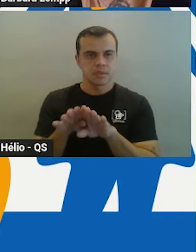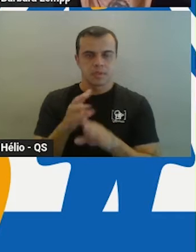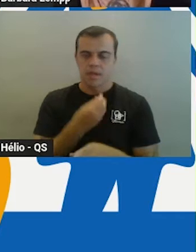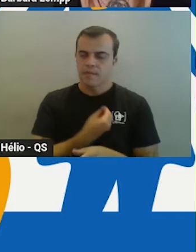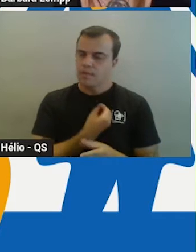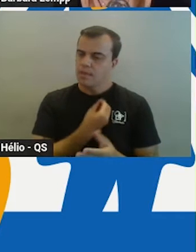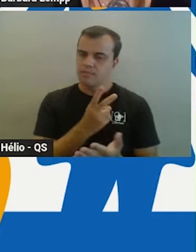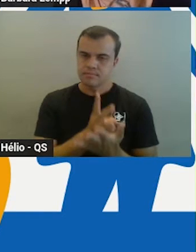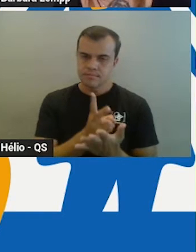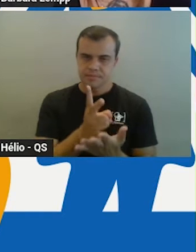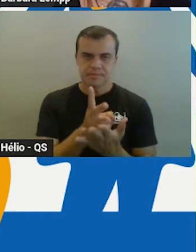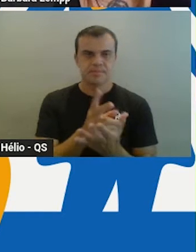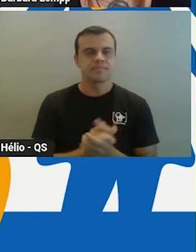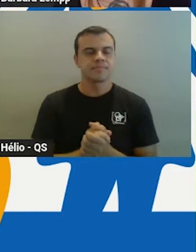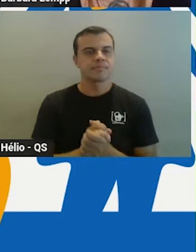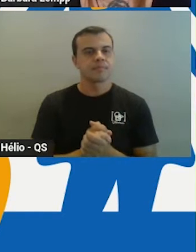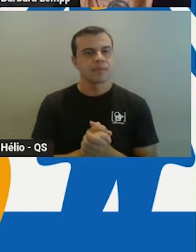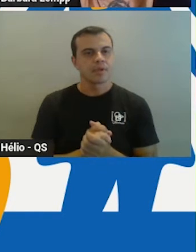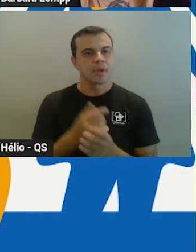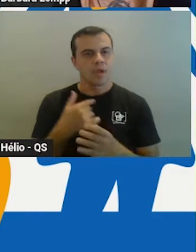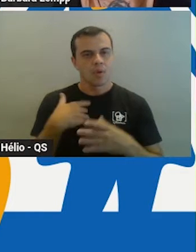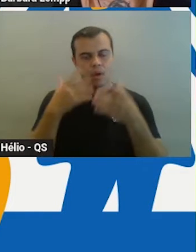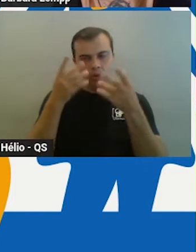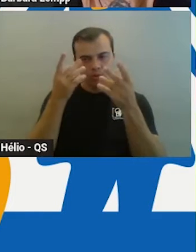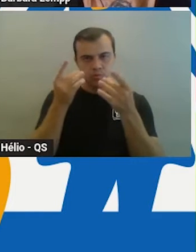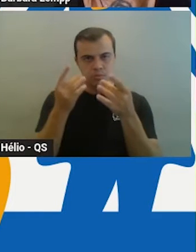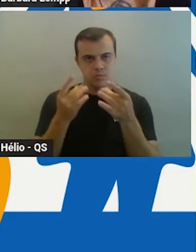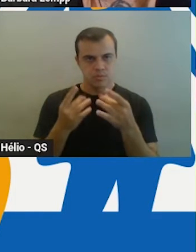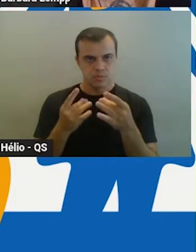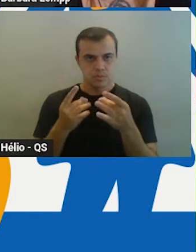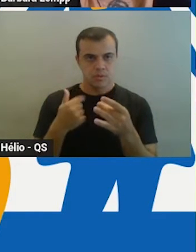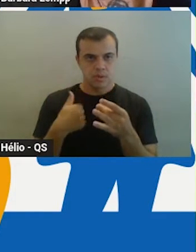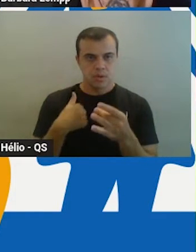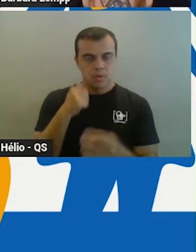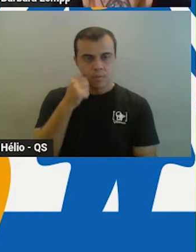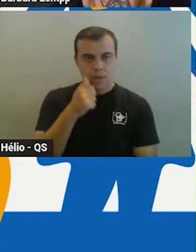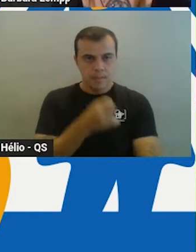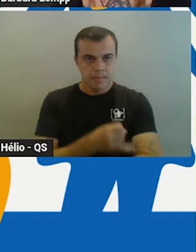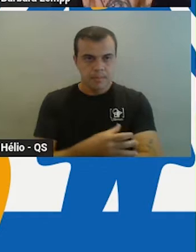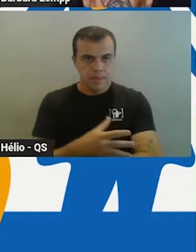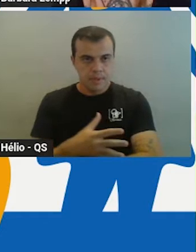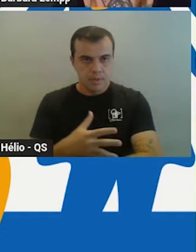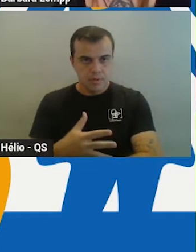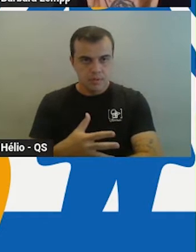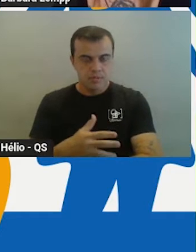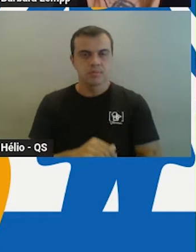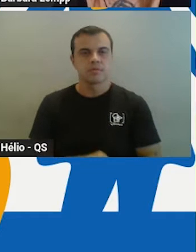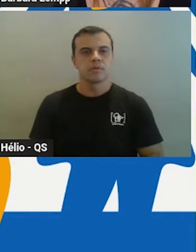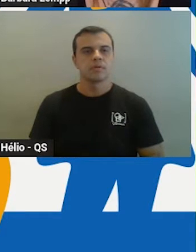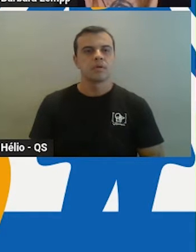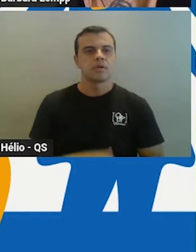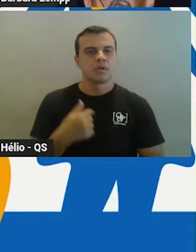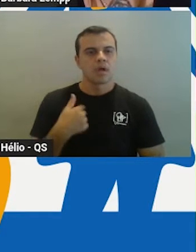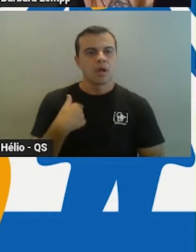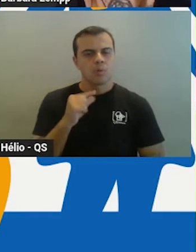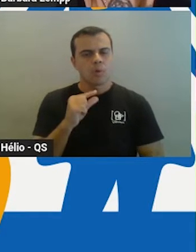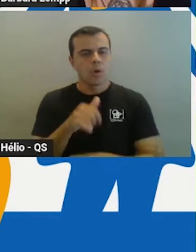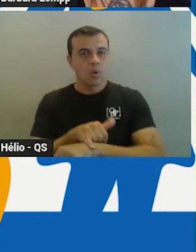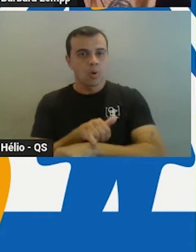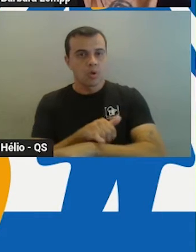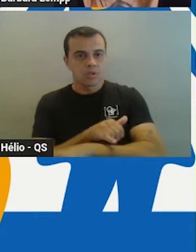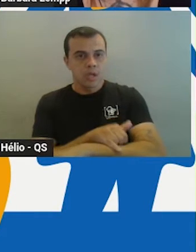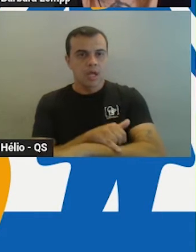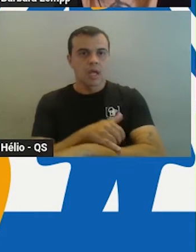toda. E vou me autodescrever, né? Eu sou uma mulher branca, eu sou um pouquinho gordinha,